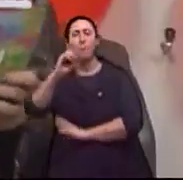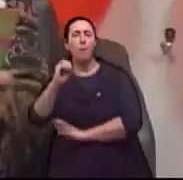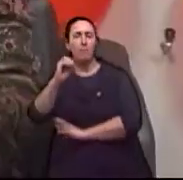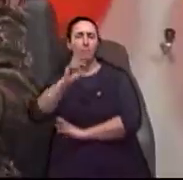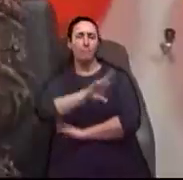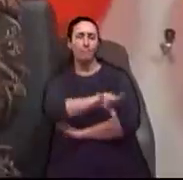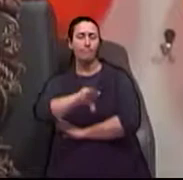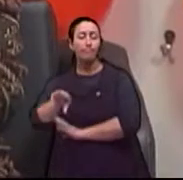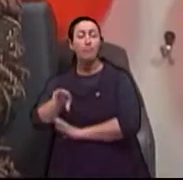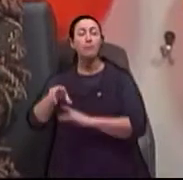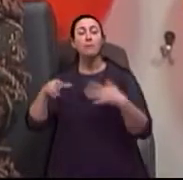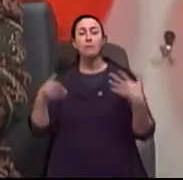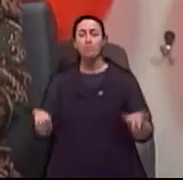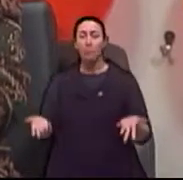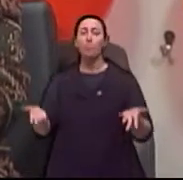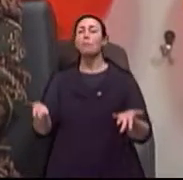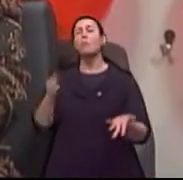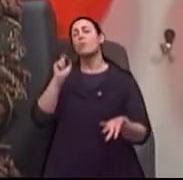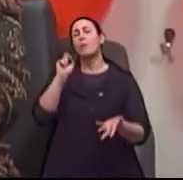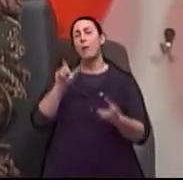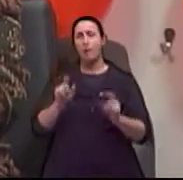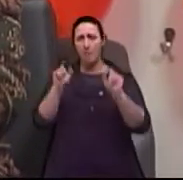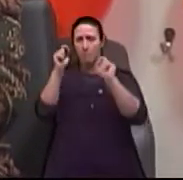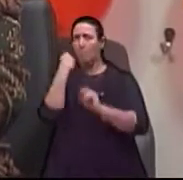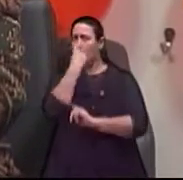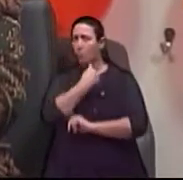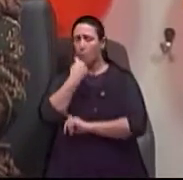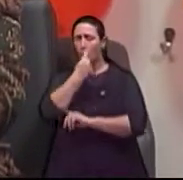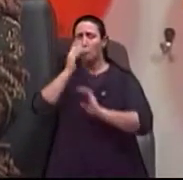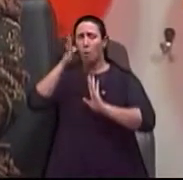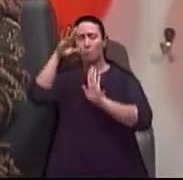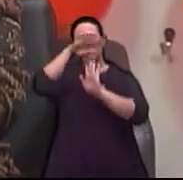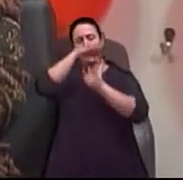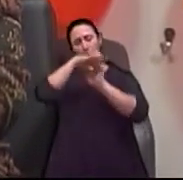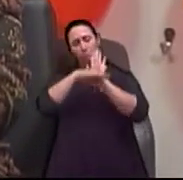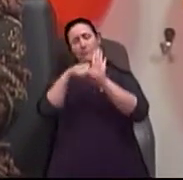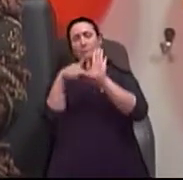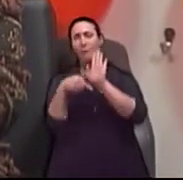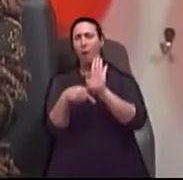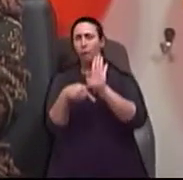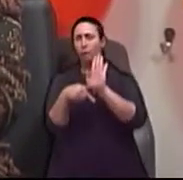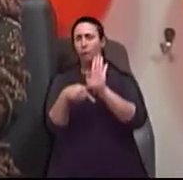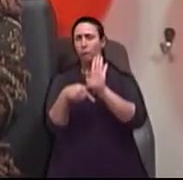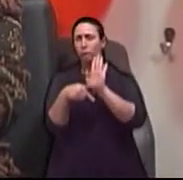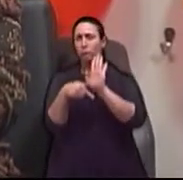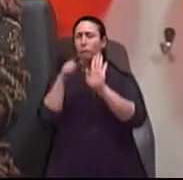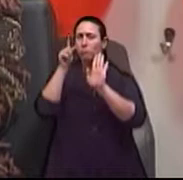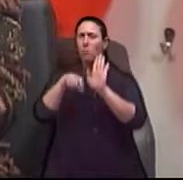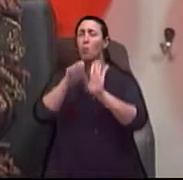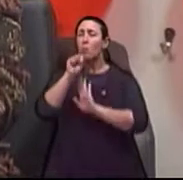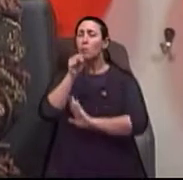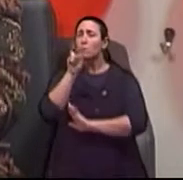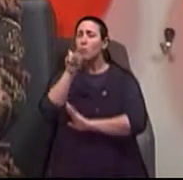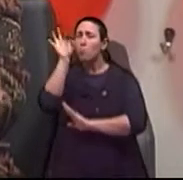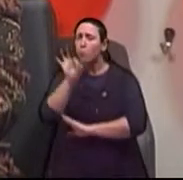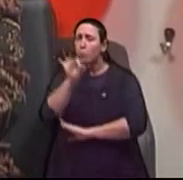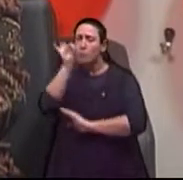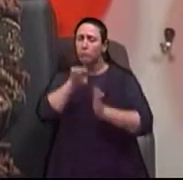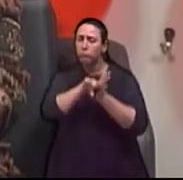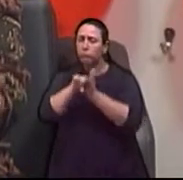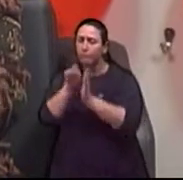Pois é o câncer bucal ocupa o sétimo lugar em ocorrência no país 85% dos